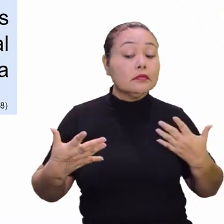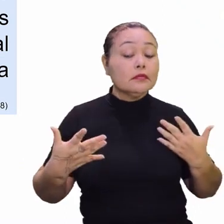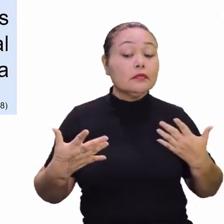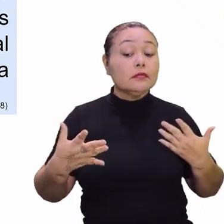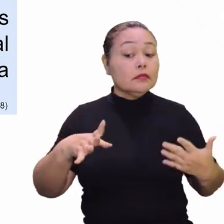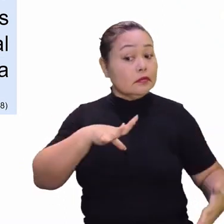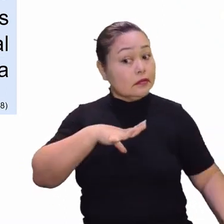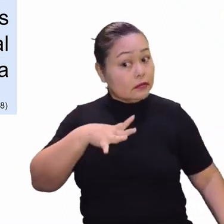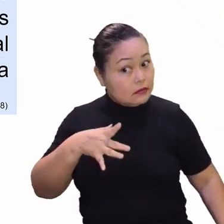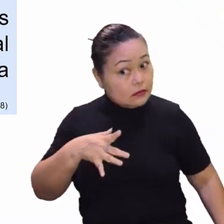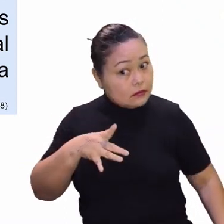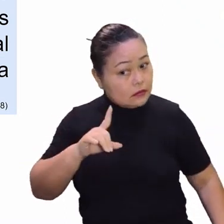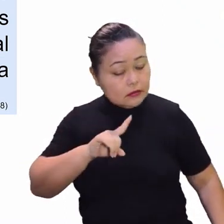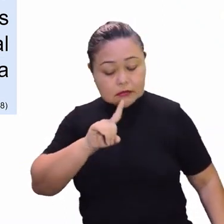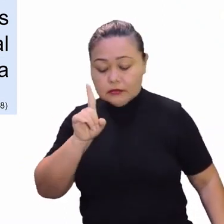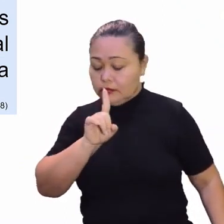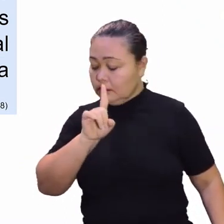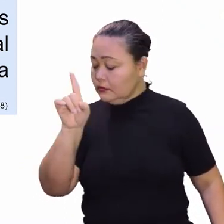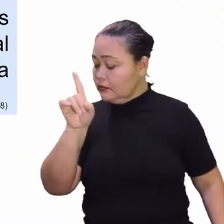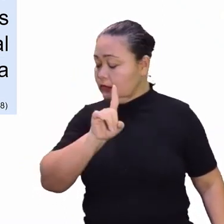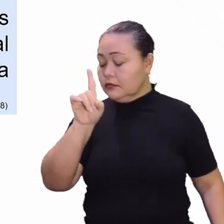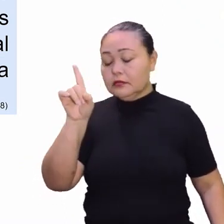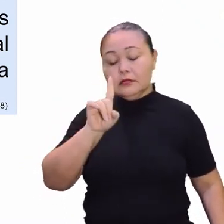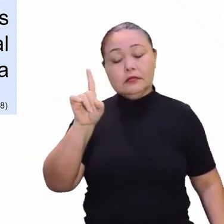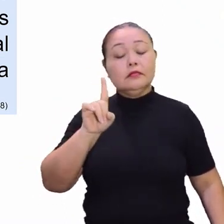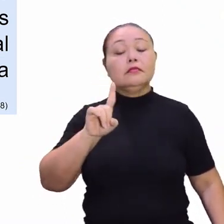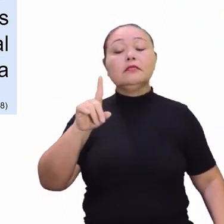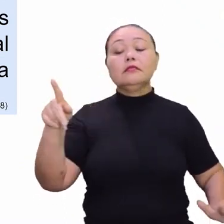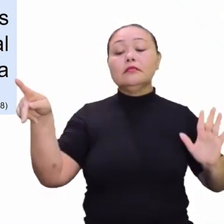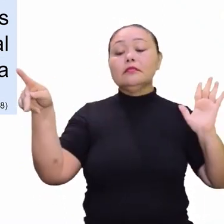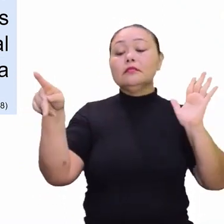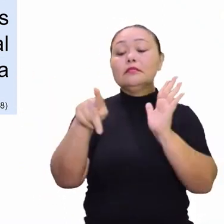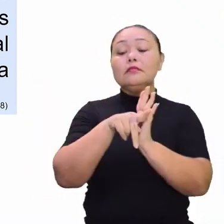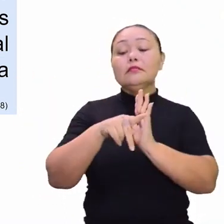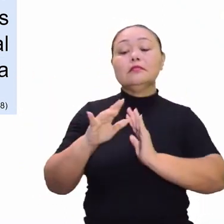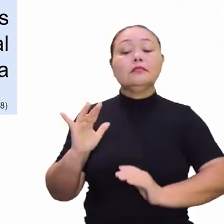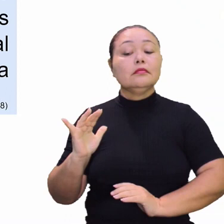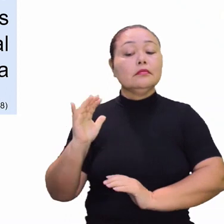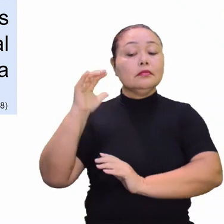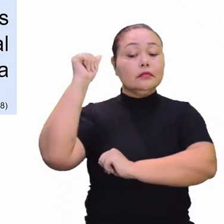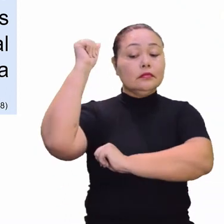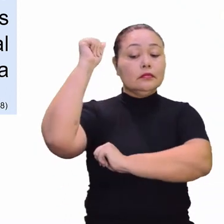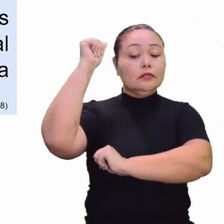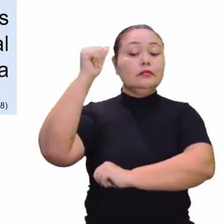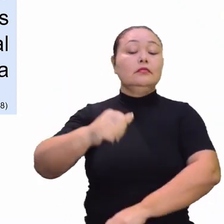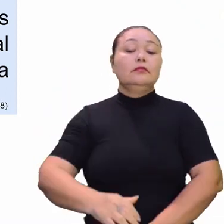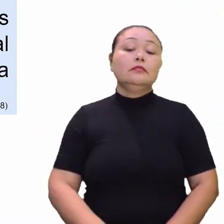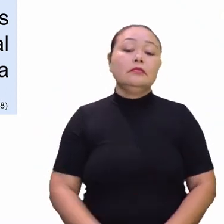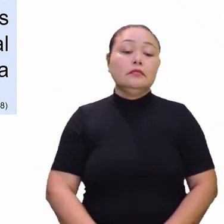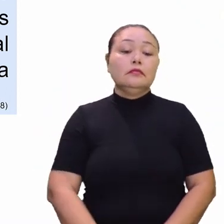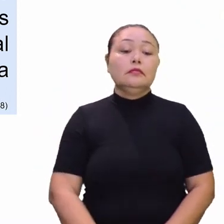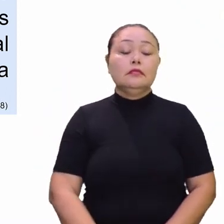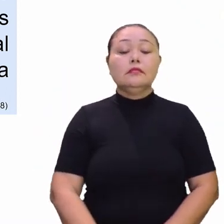Aos portugueses? Não, pertencia à Espanha.